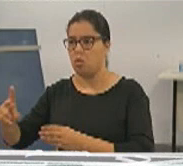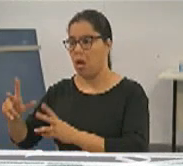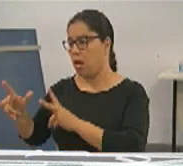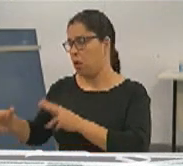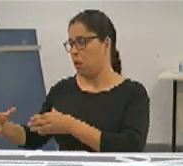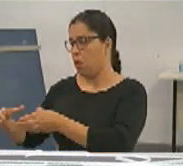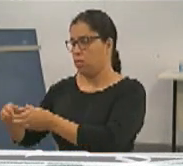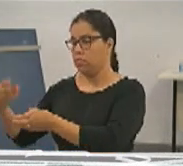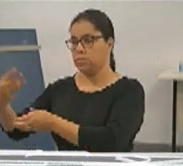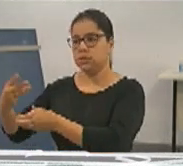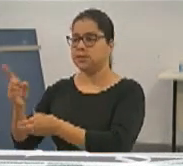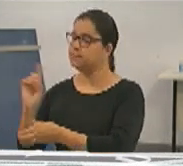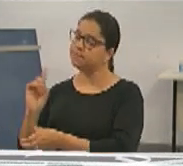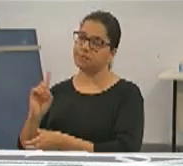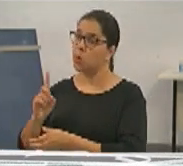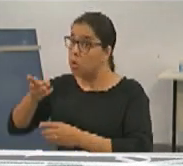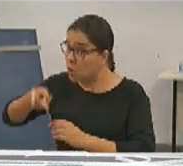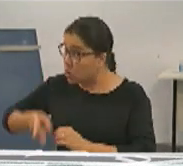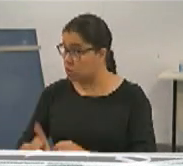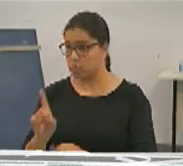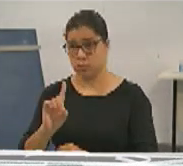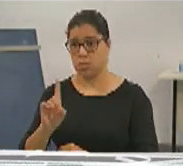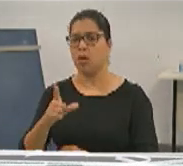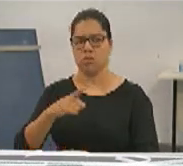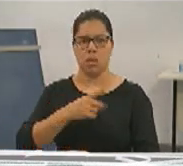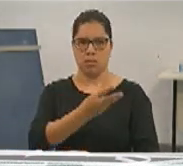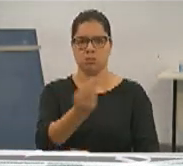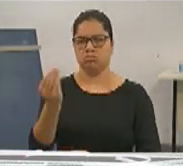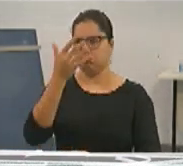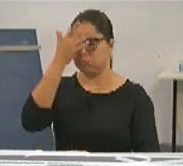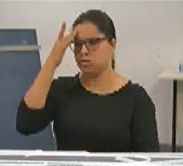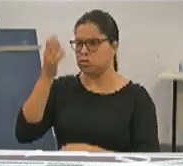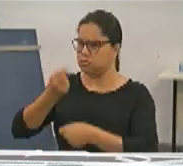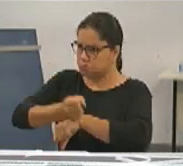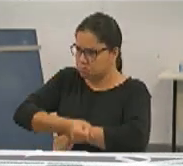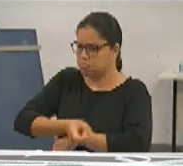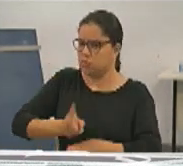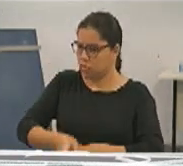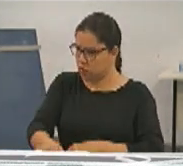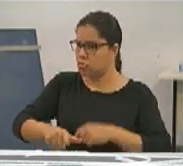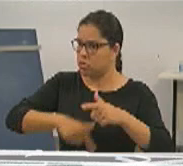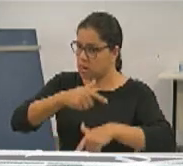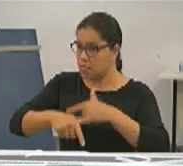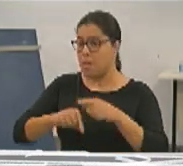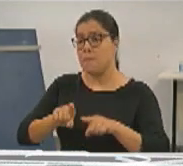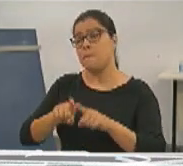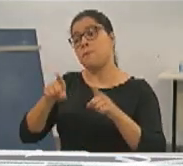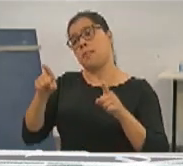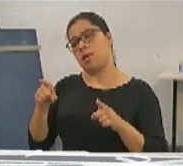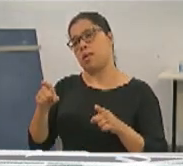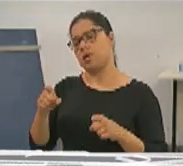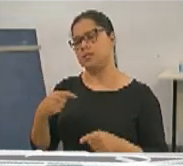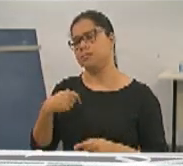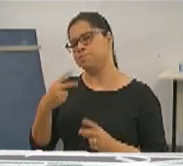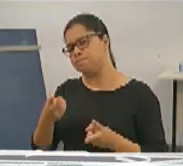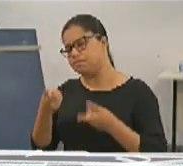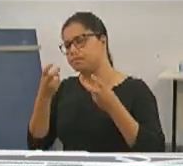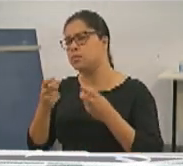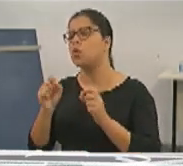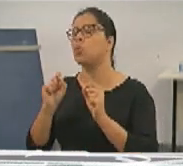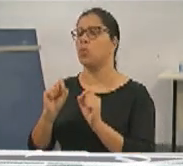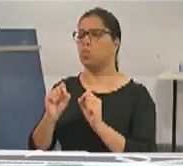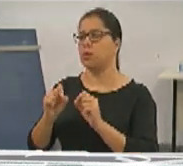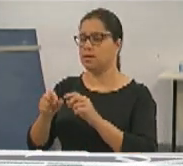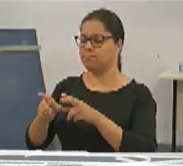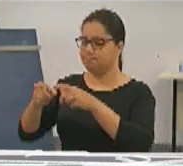muitas pessoas aqui estiveram contribuindo, né? Mas, num determinado momento da caminhada, houve uma ruptura, né?